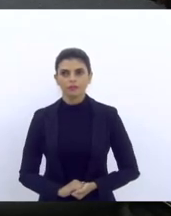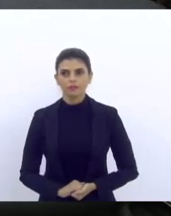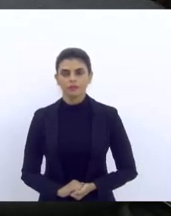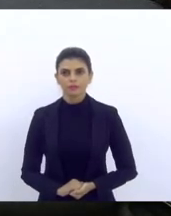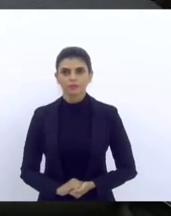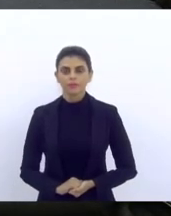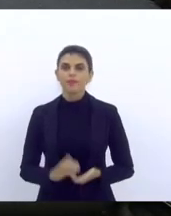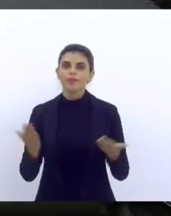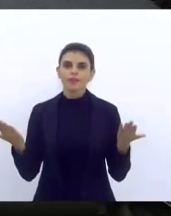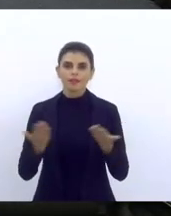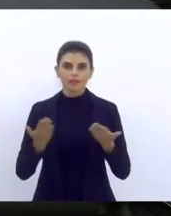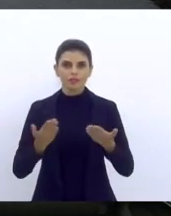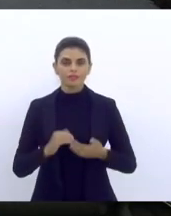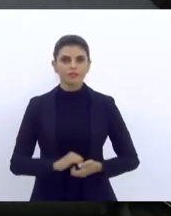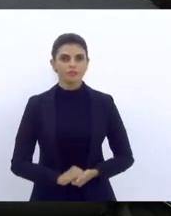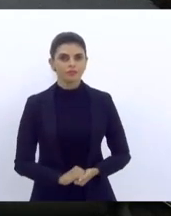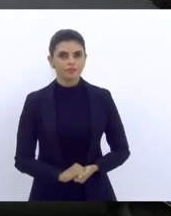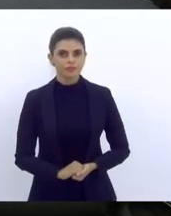Com a palavra,